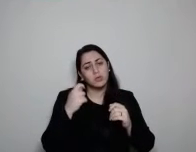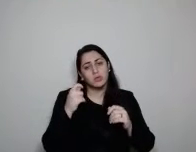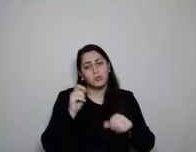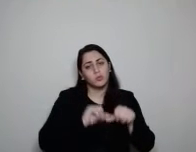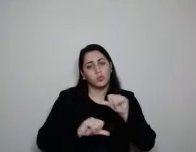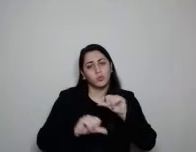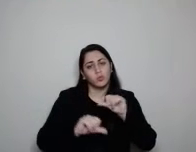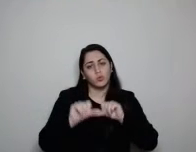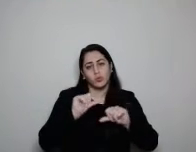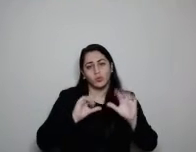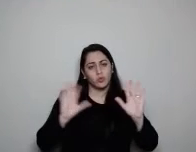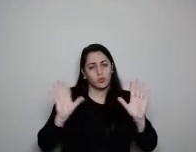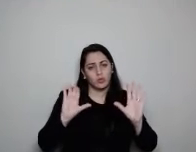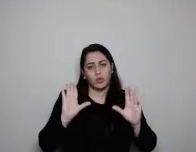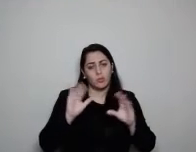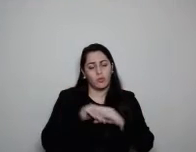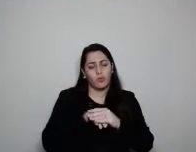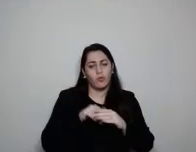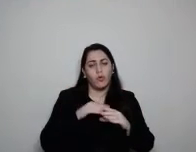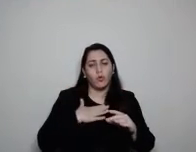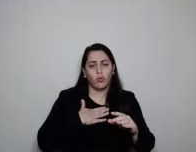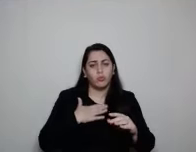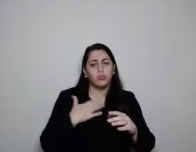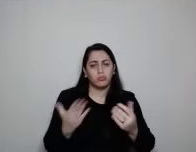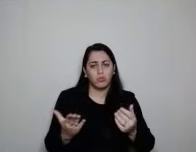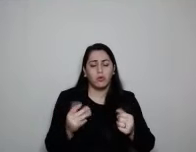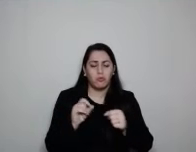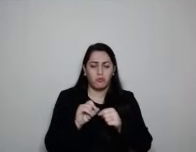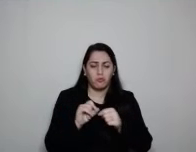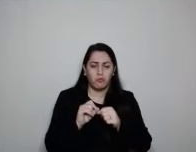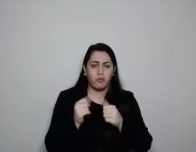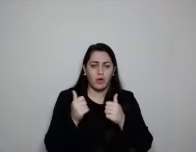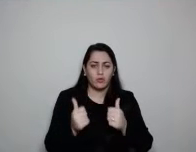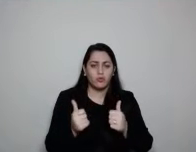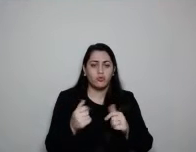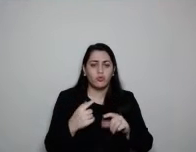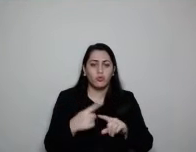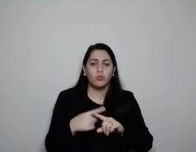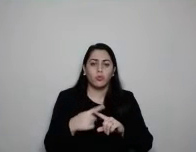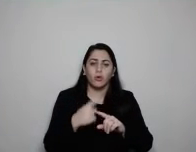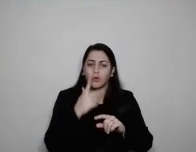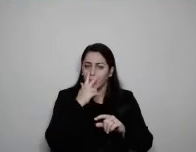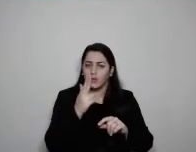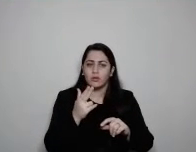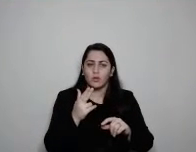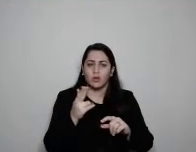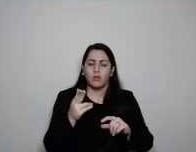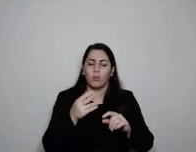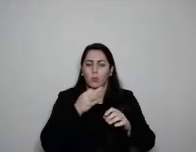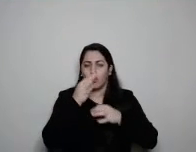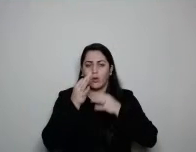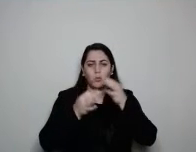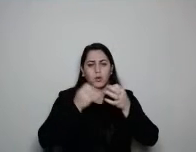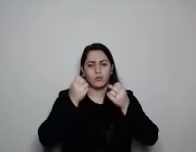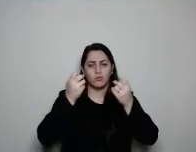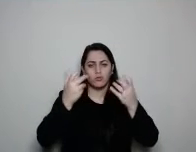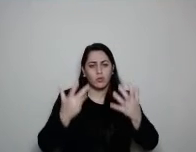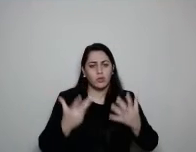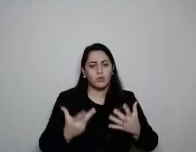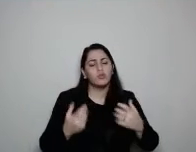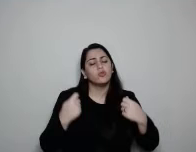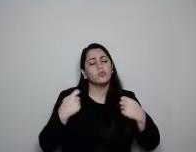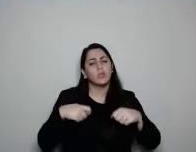o farei, porque me parece que nós não somos proprietários de argumento algum. Nós temos é que estarmos abertos a construir a melhor